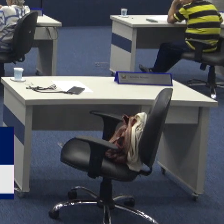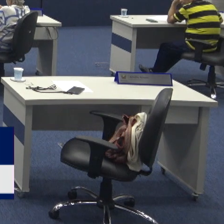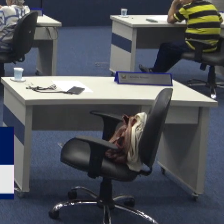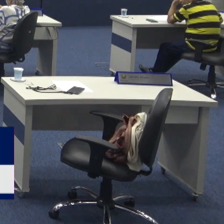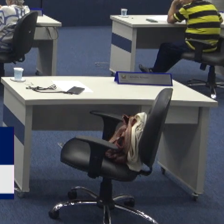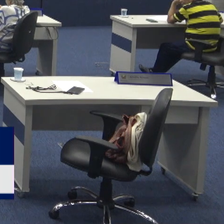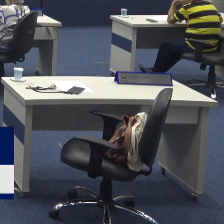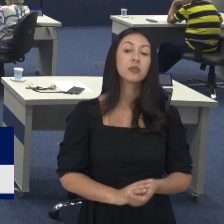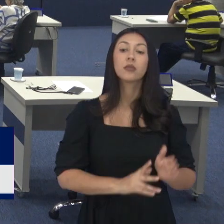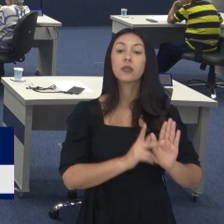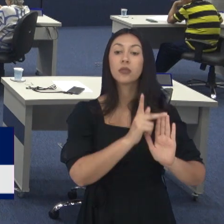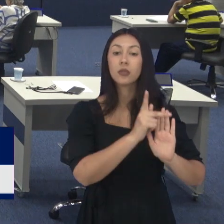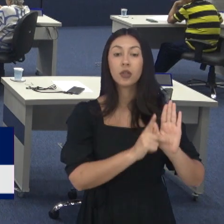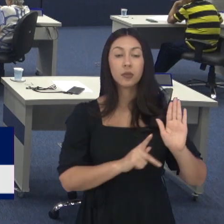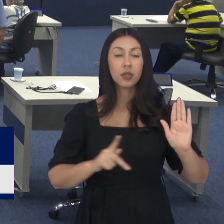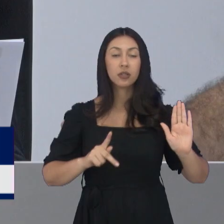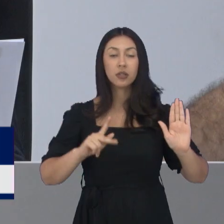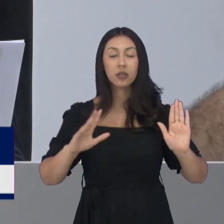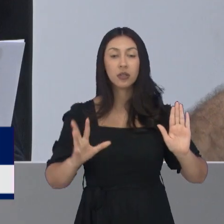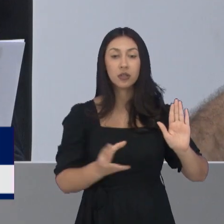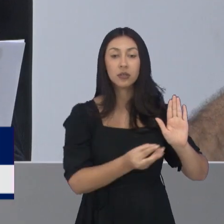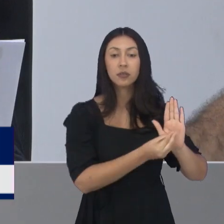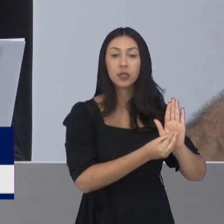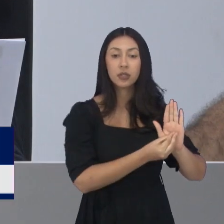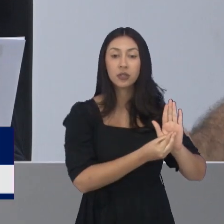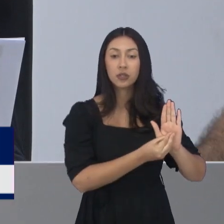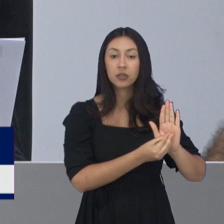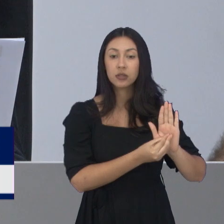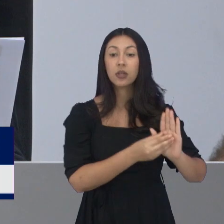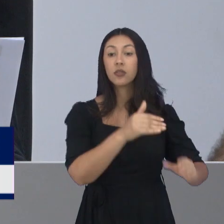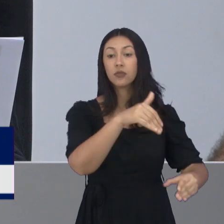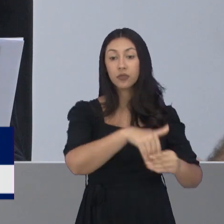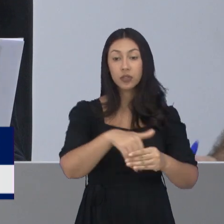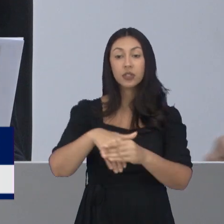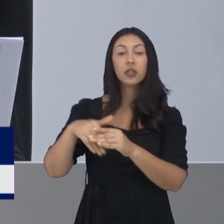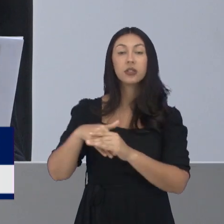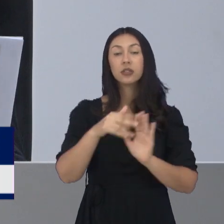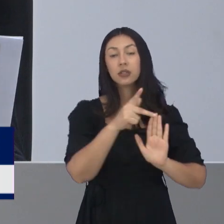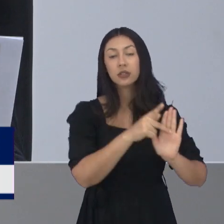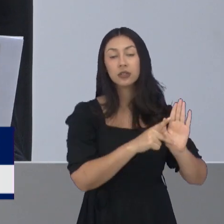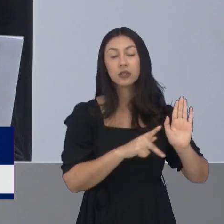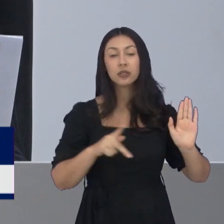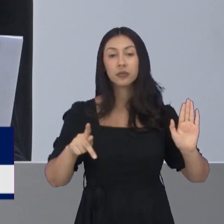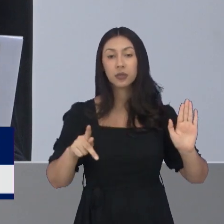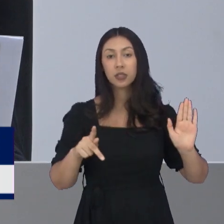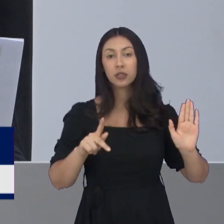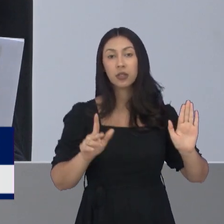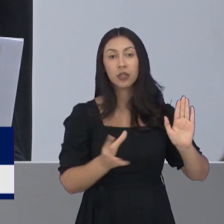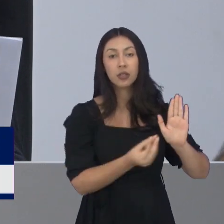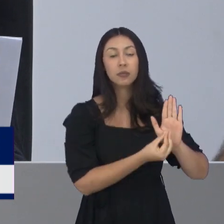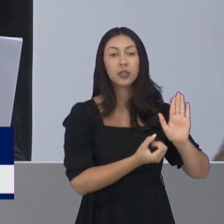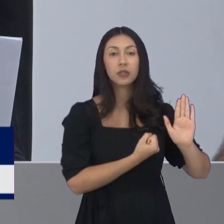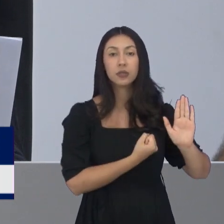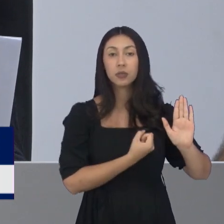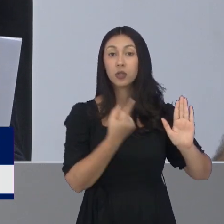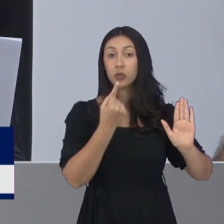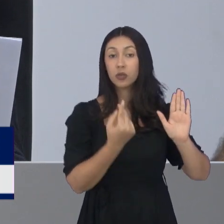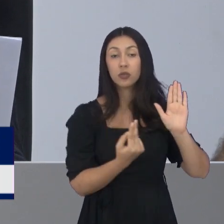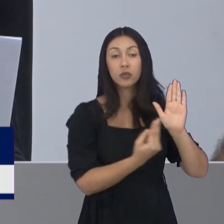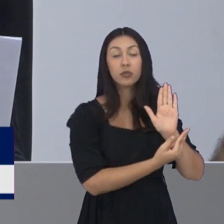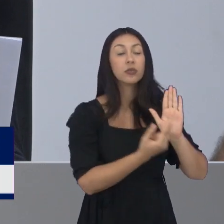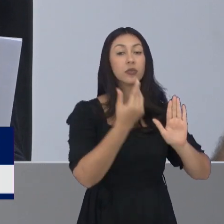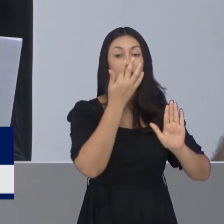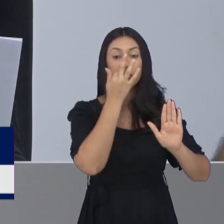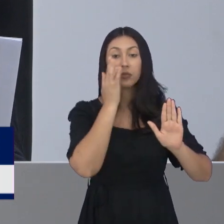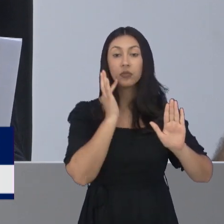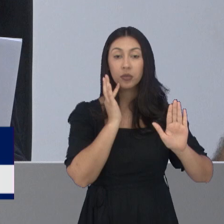Em tramitação, a emenda número 1. Em votação, a tramitação da emenda número 1, autoria do vereador